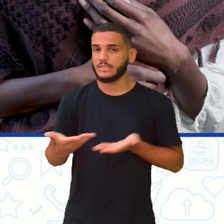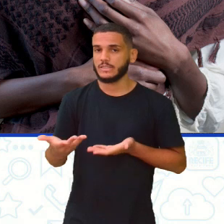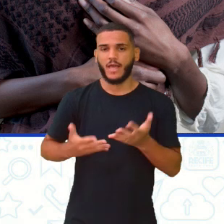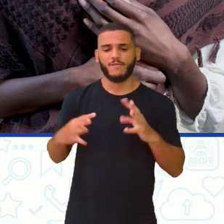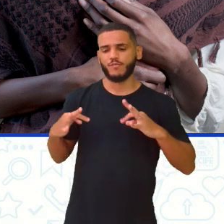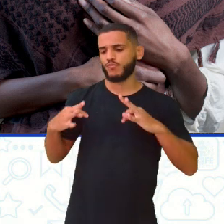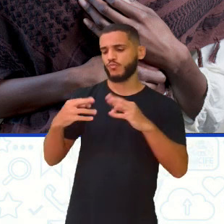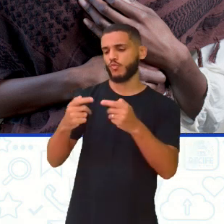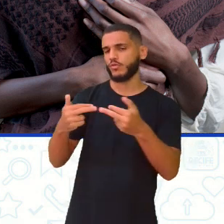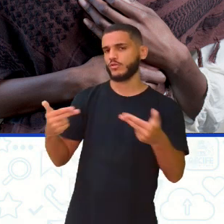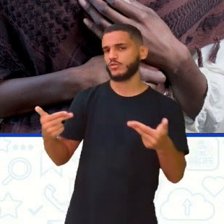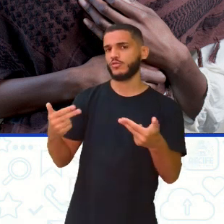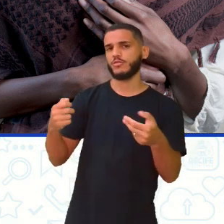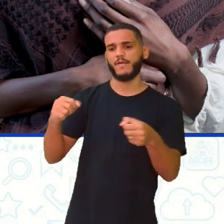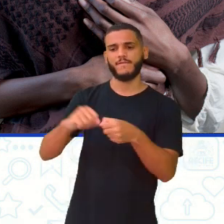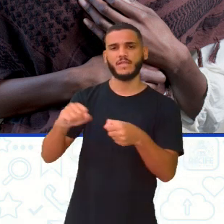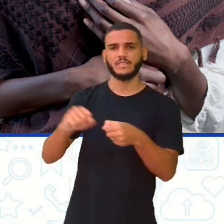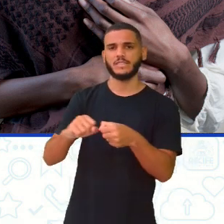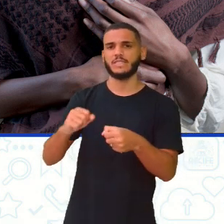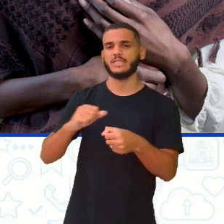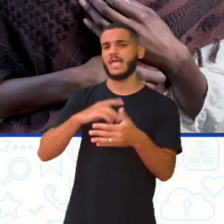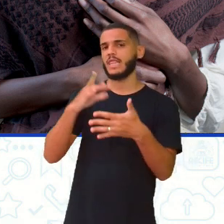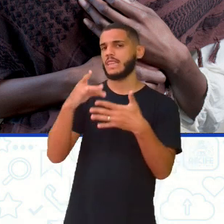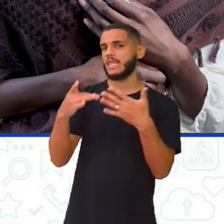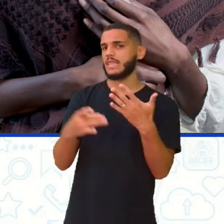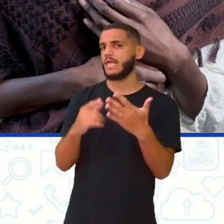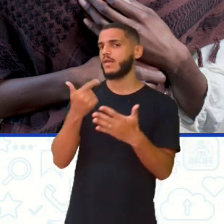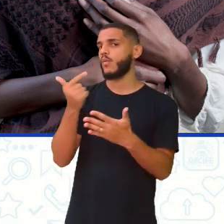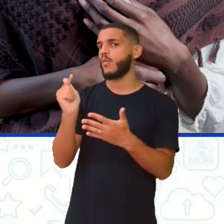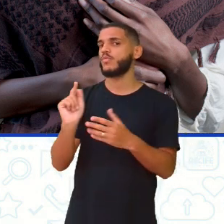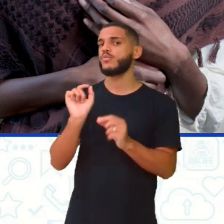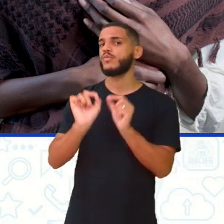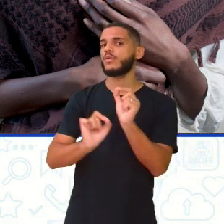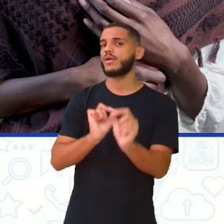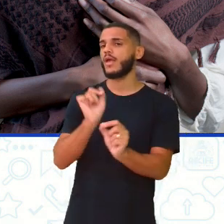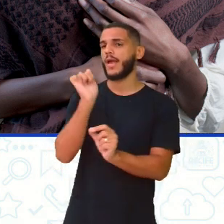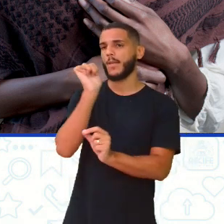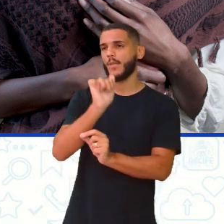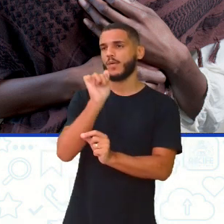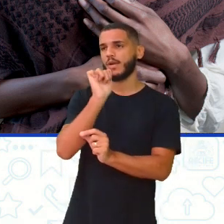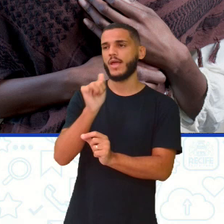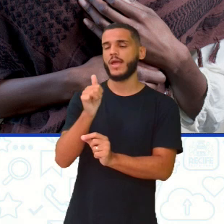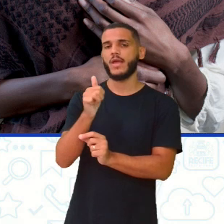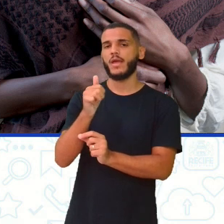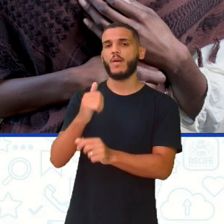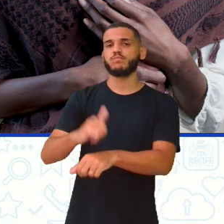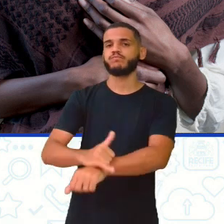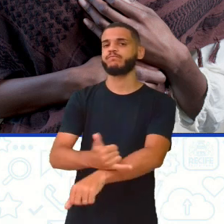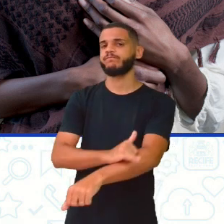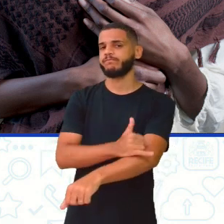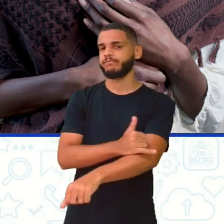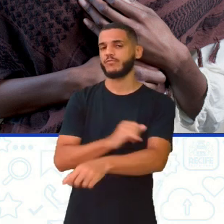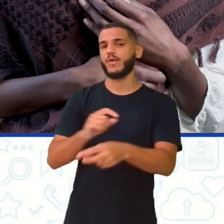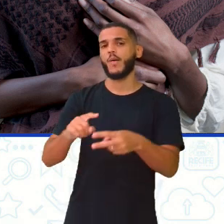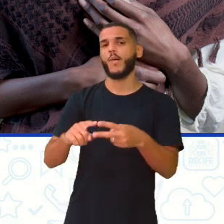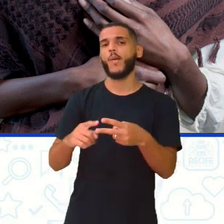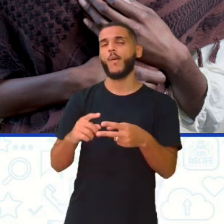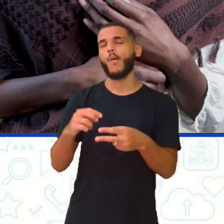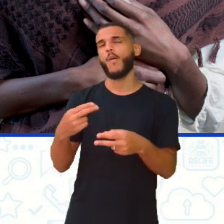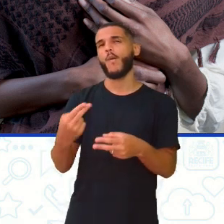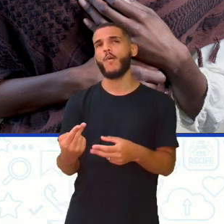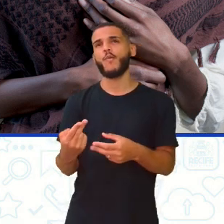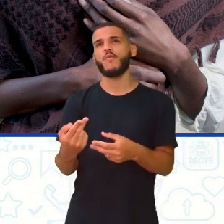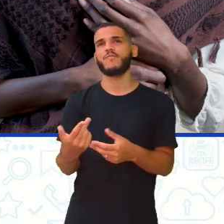tem um outro detalhe. Geralmente ela é descrita como gorda ou pouco atraente, porque ela é